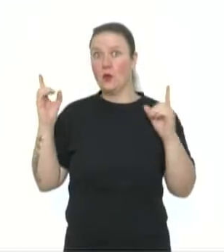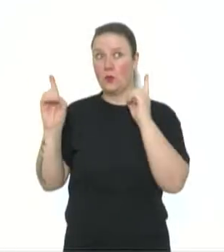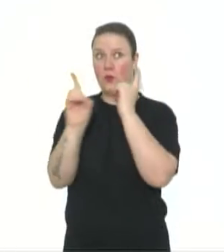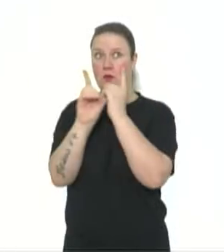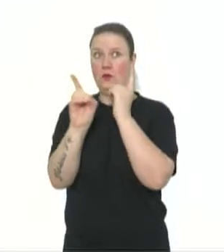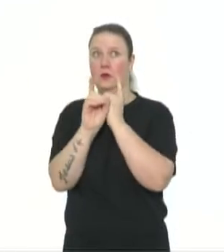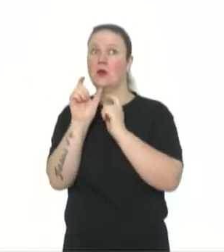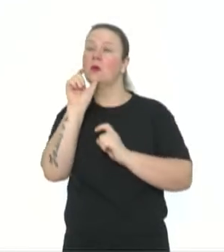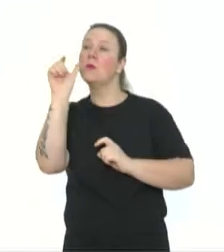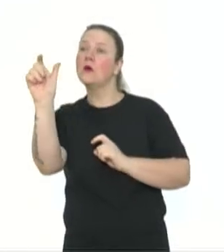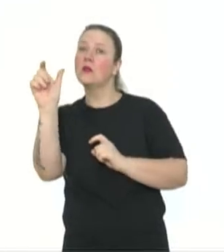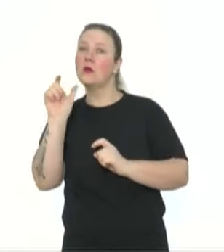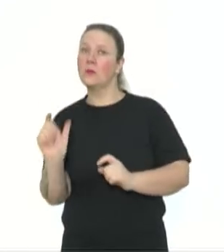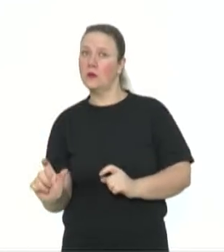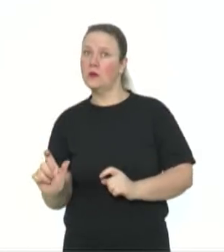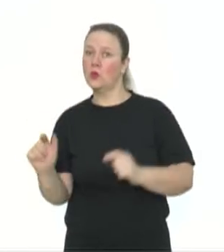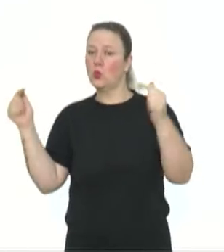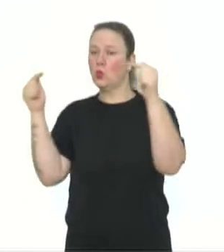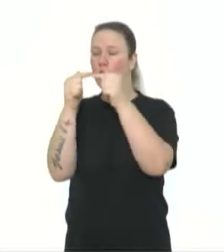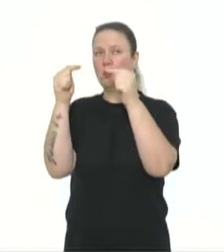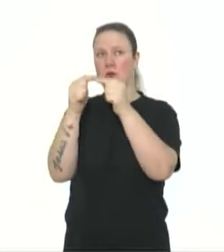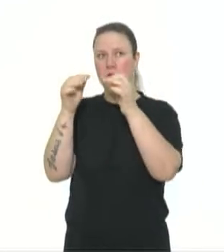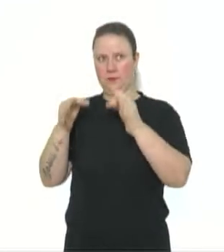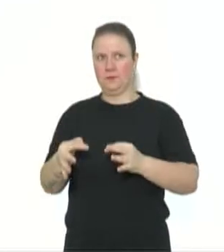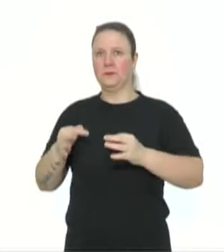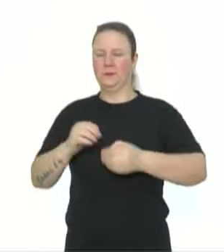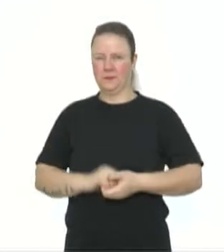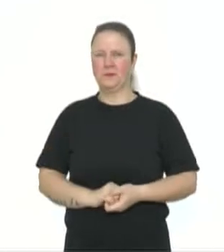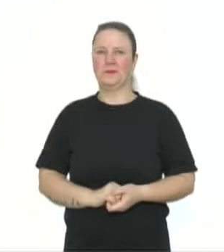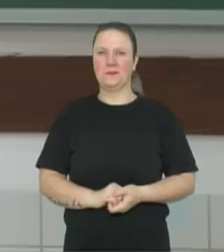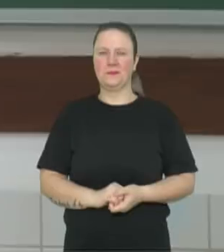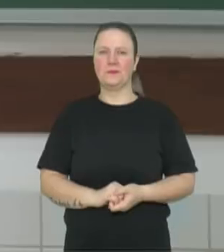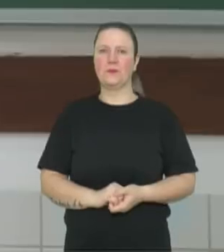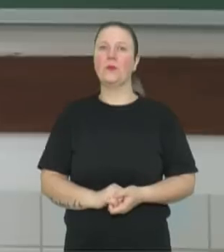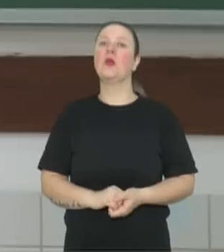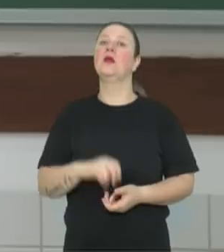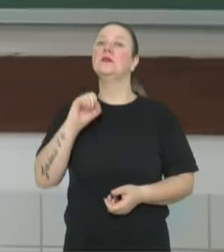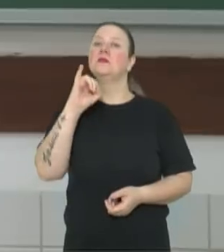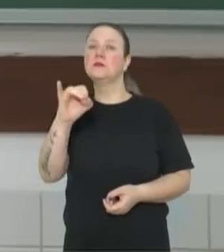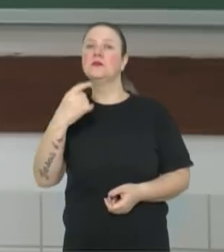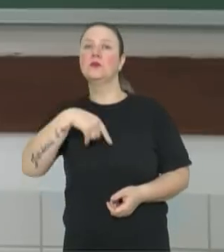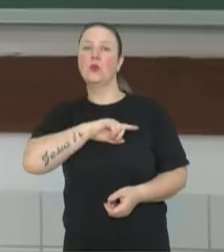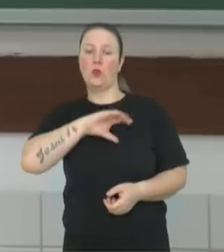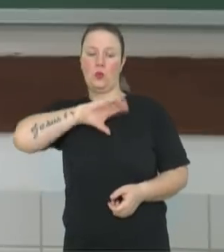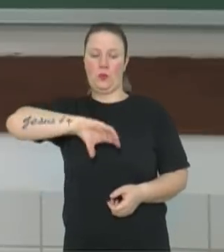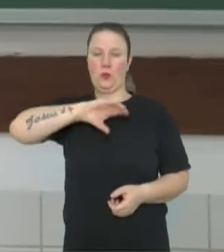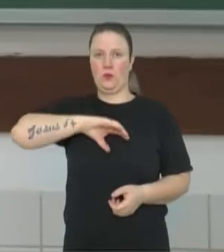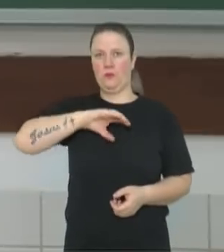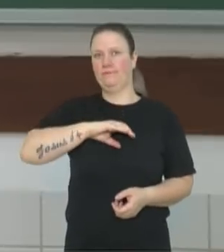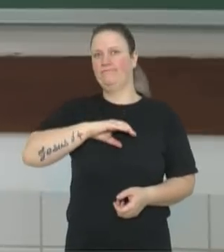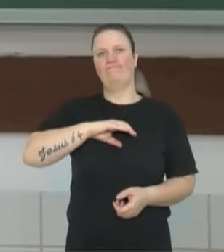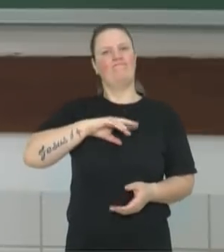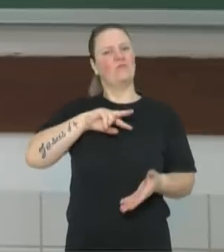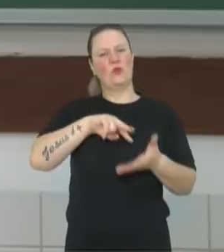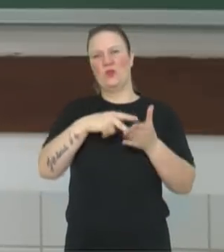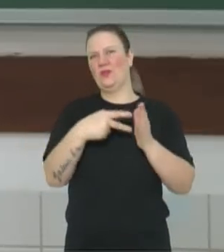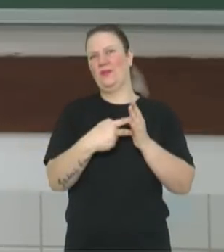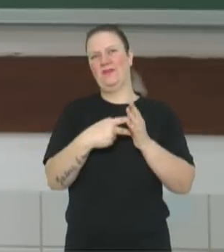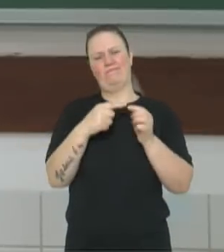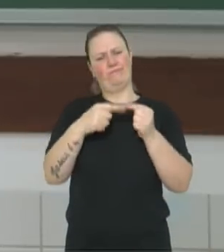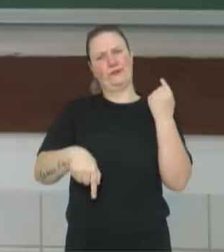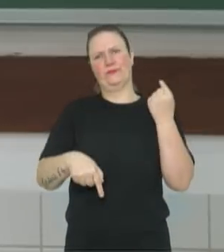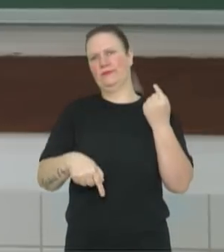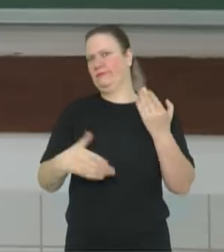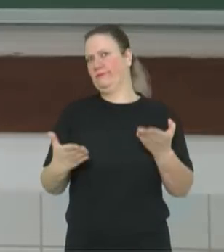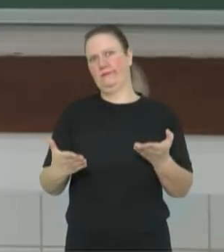lá, a palavrinha kibble com nibble, certo? Beleza? Se a gente for falar em português, ele não vai ter essa rima, ok?